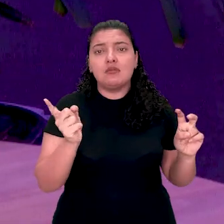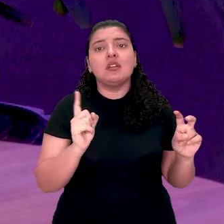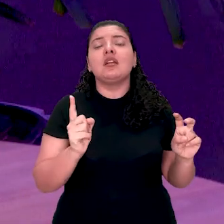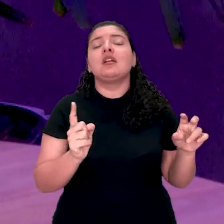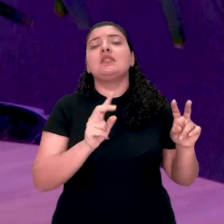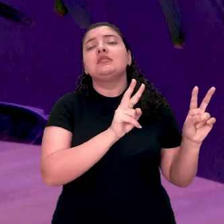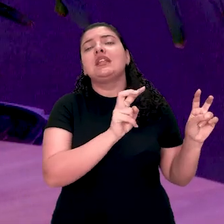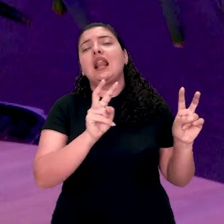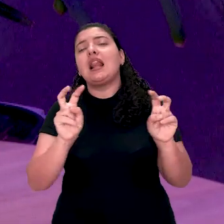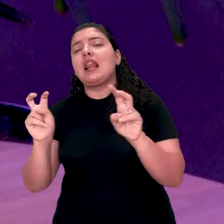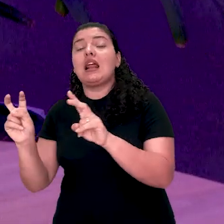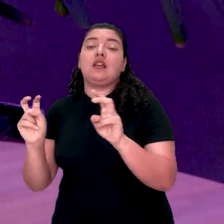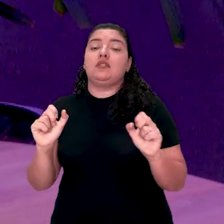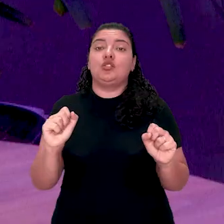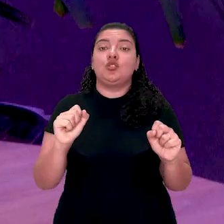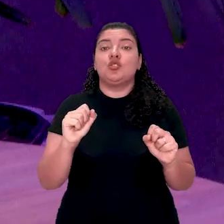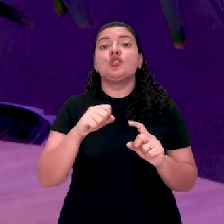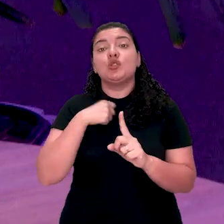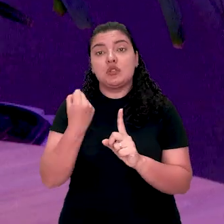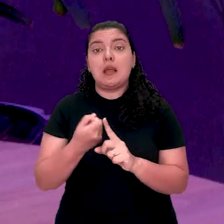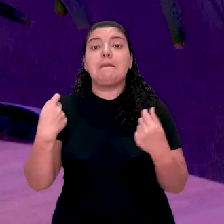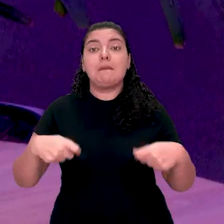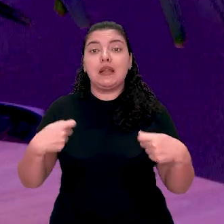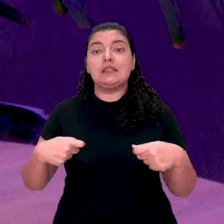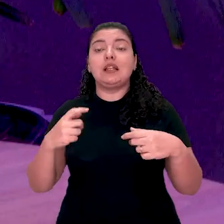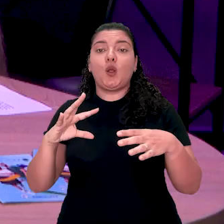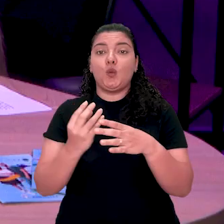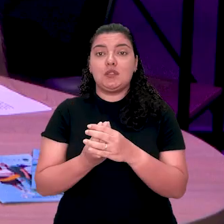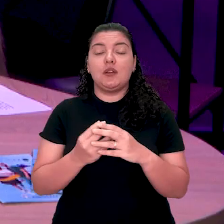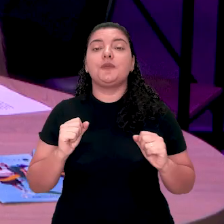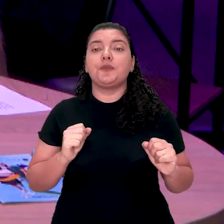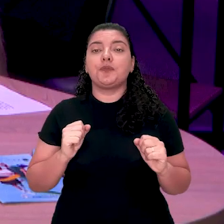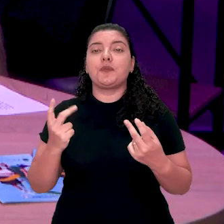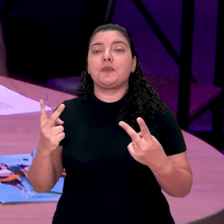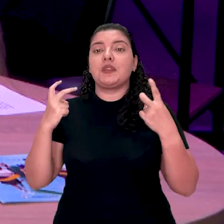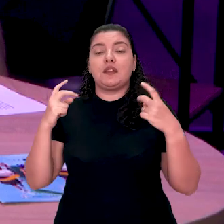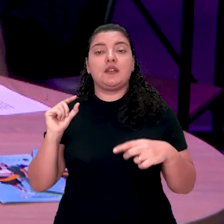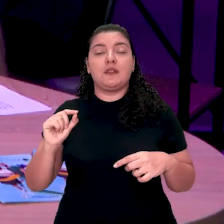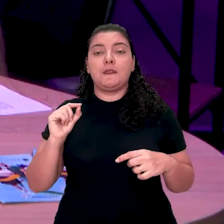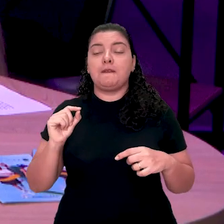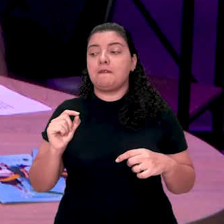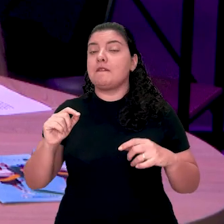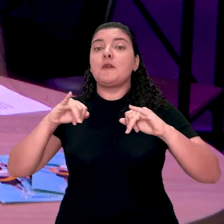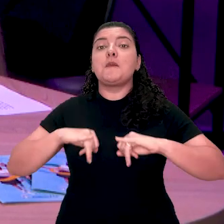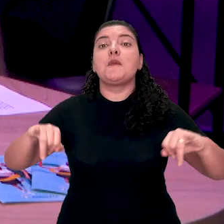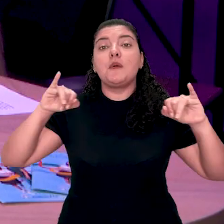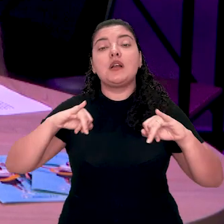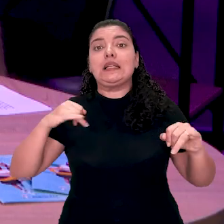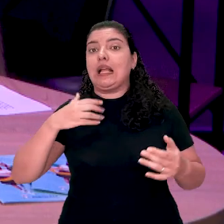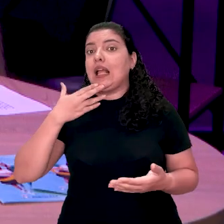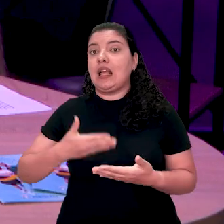pensar em todas as pessoas que estão à margem da sociedade e que precisam estar incluídas. E a gente vê eles nas propagandas, eu